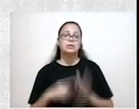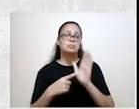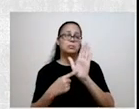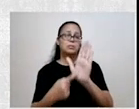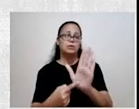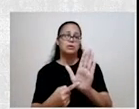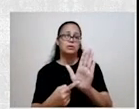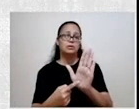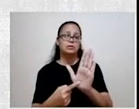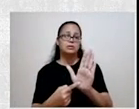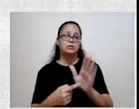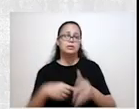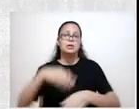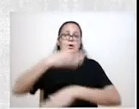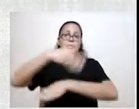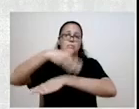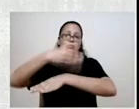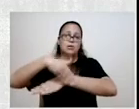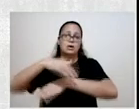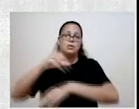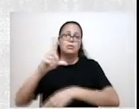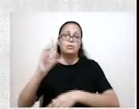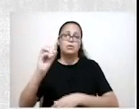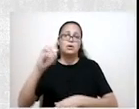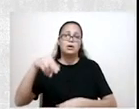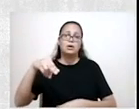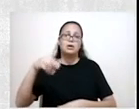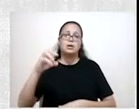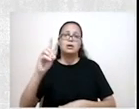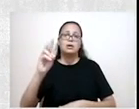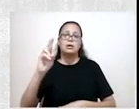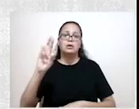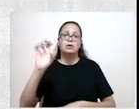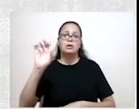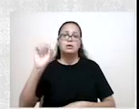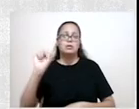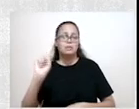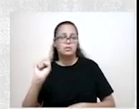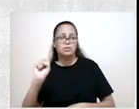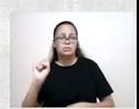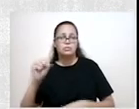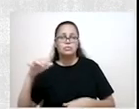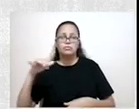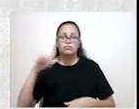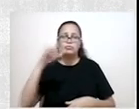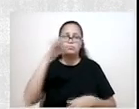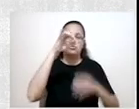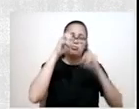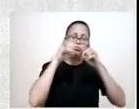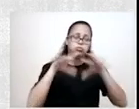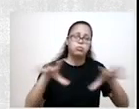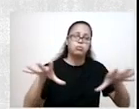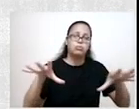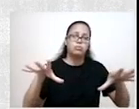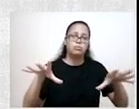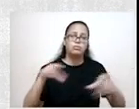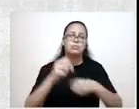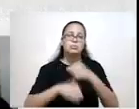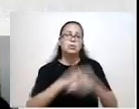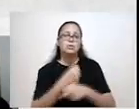mostra uma rua de Londres que foi atingida pelos bombardeios aéreos em outubro de 1940.